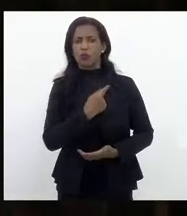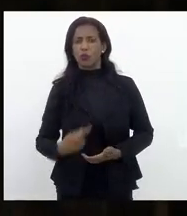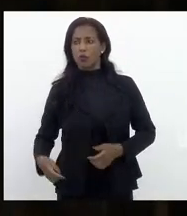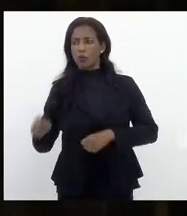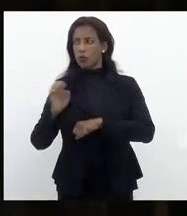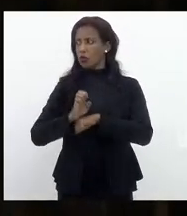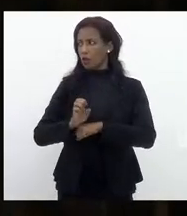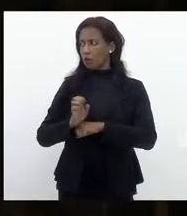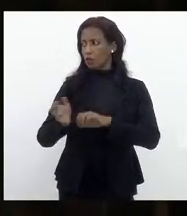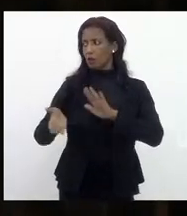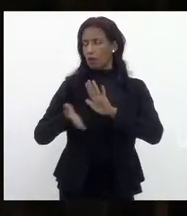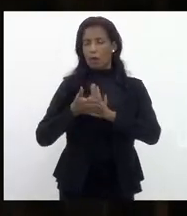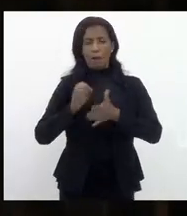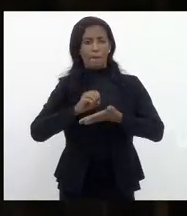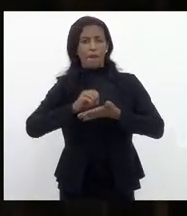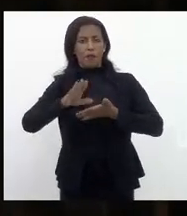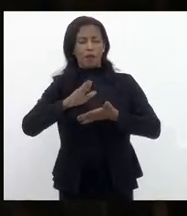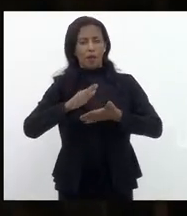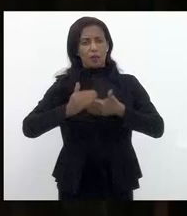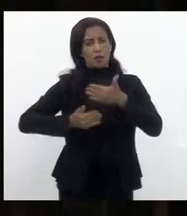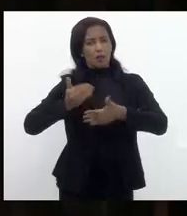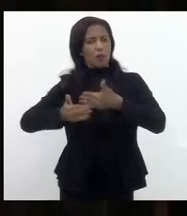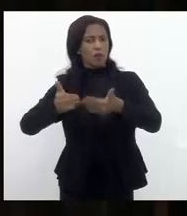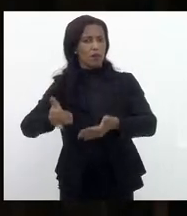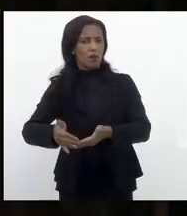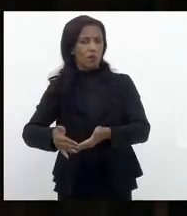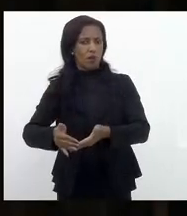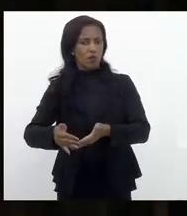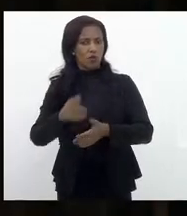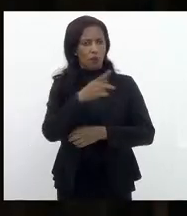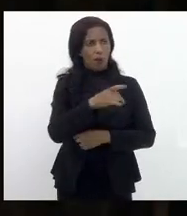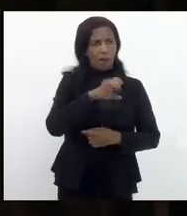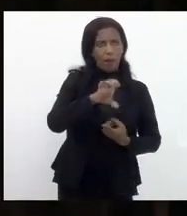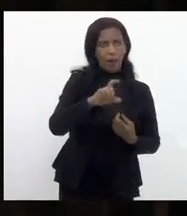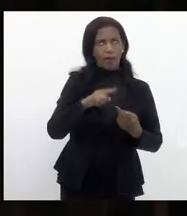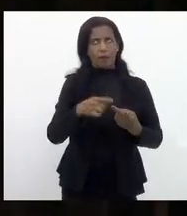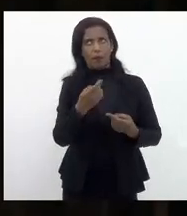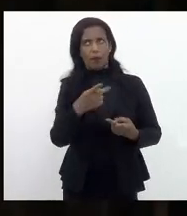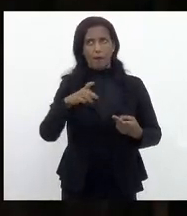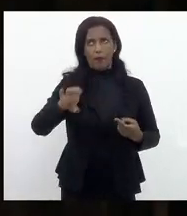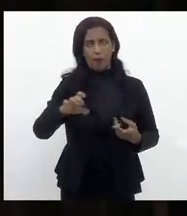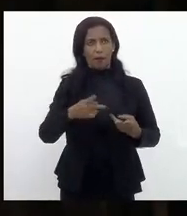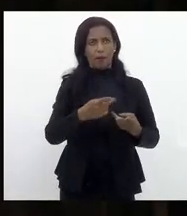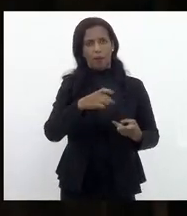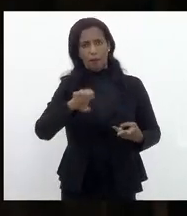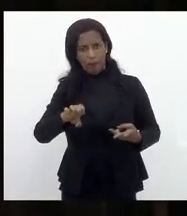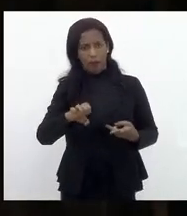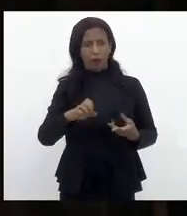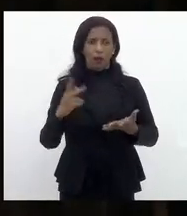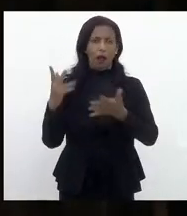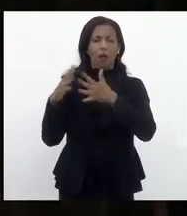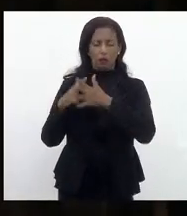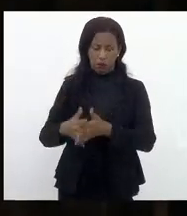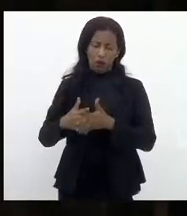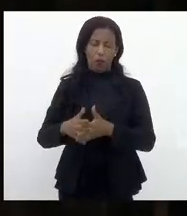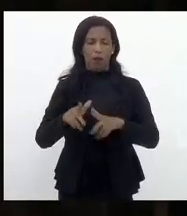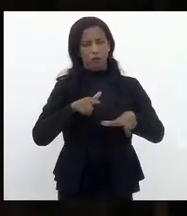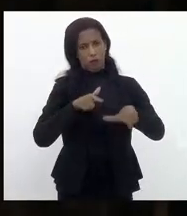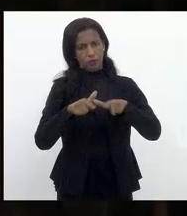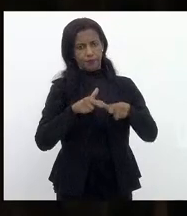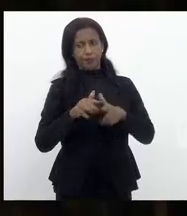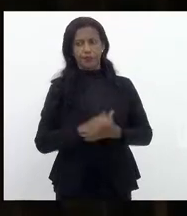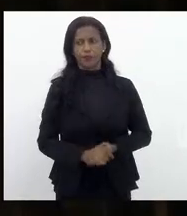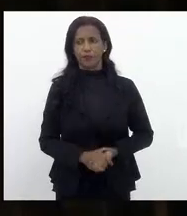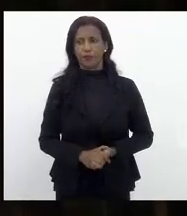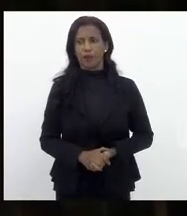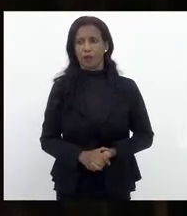Governo do Estado mandar sequencialmente uma pet e depois outra PEC depois outra pele e osso atrapalha os trabalhos